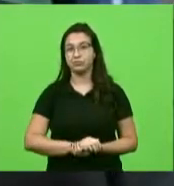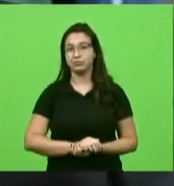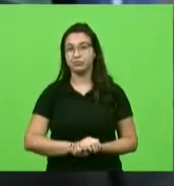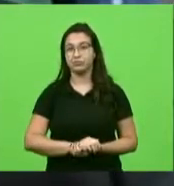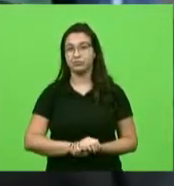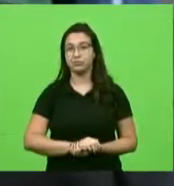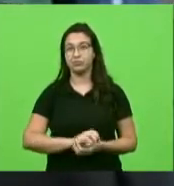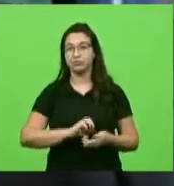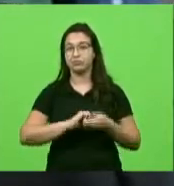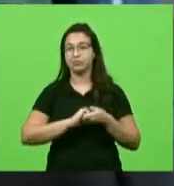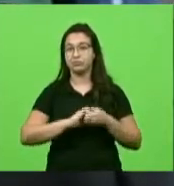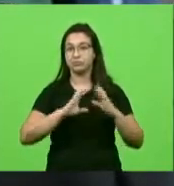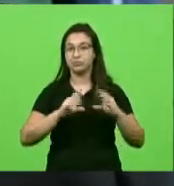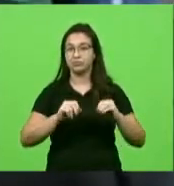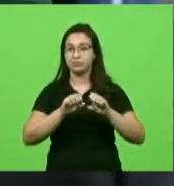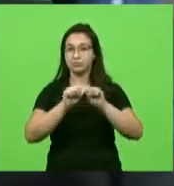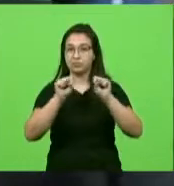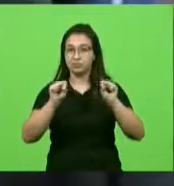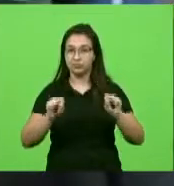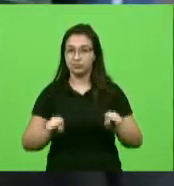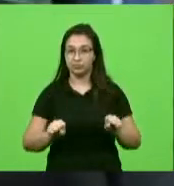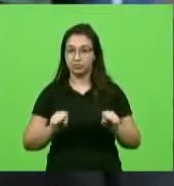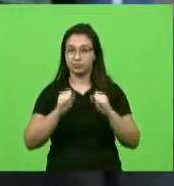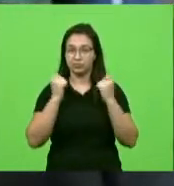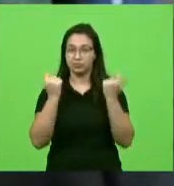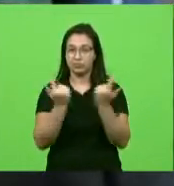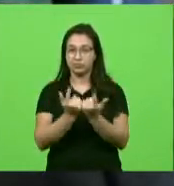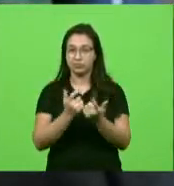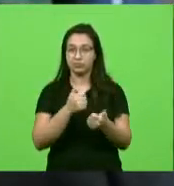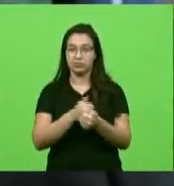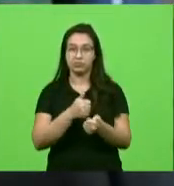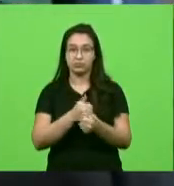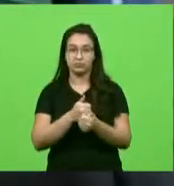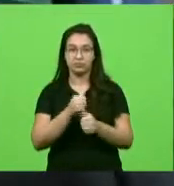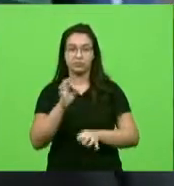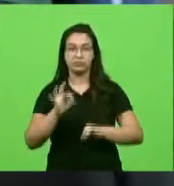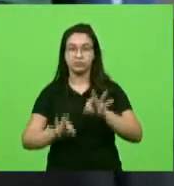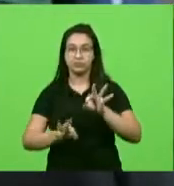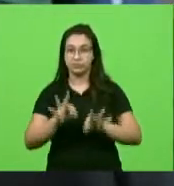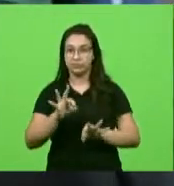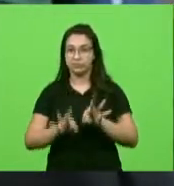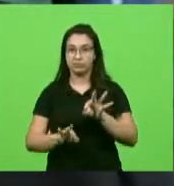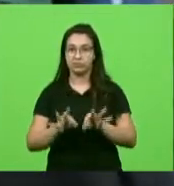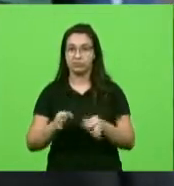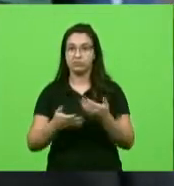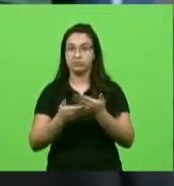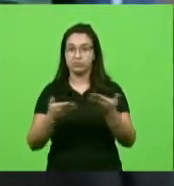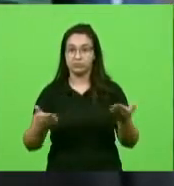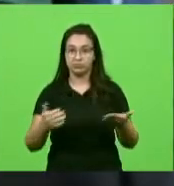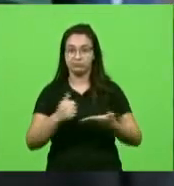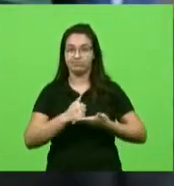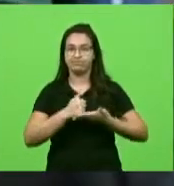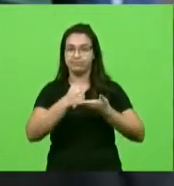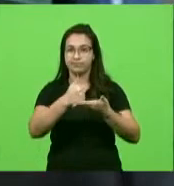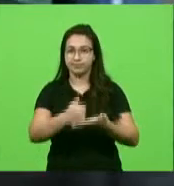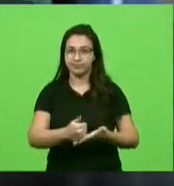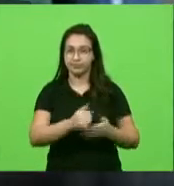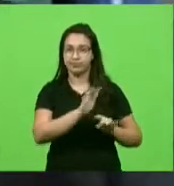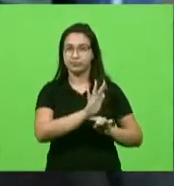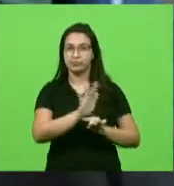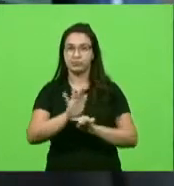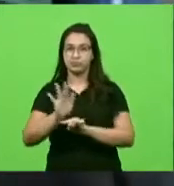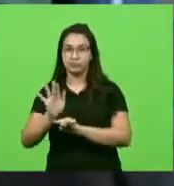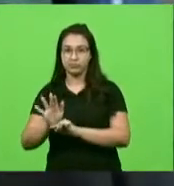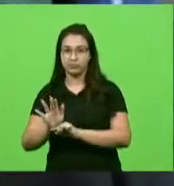servidores da Assembleia Legislativa e do Tribunal de Justiça que estão dando todo o apoio para a